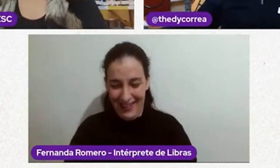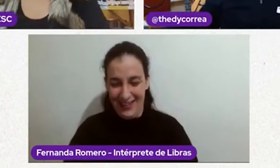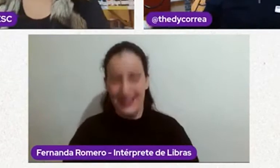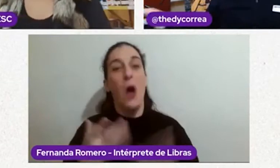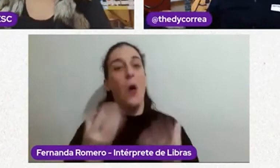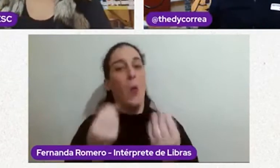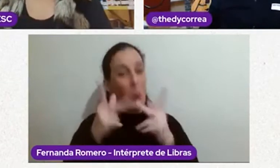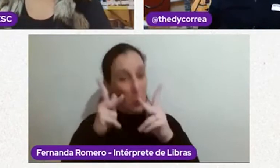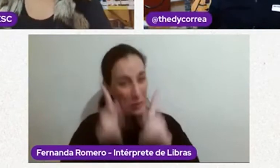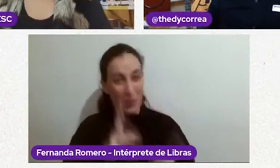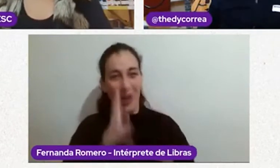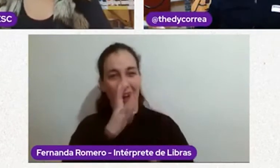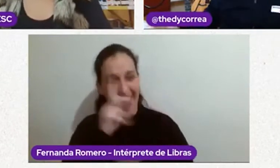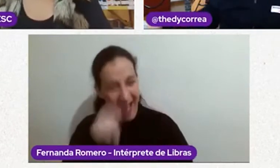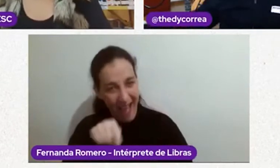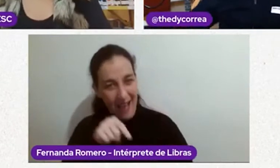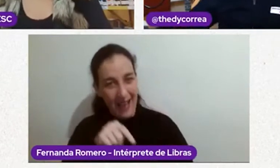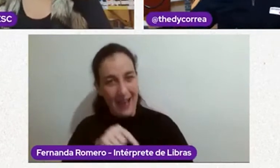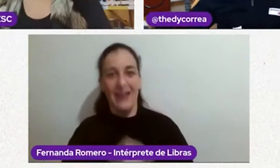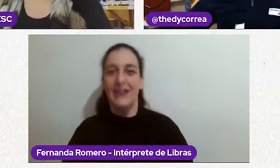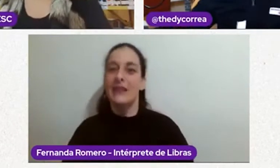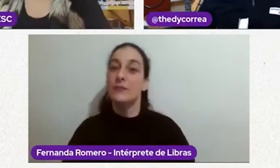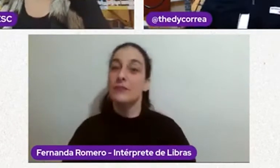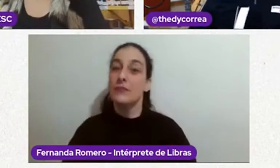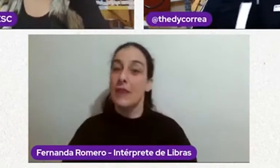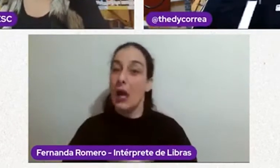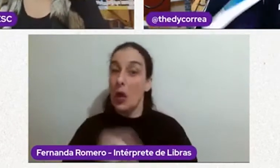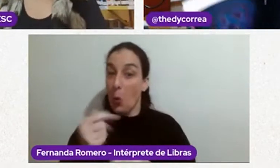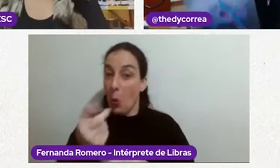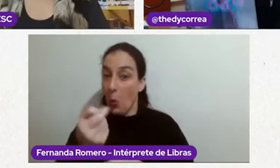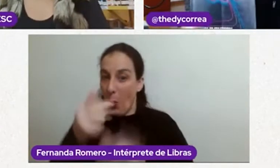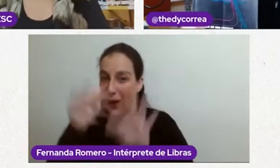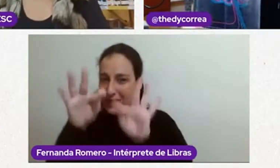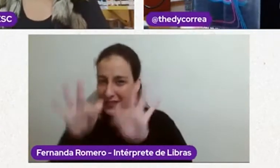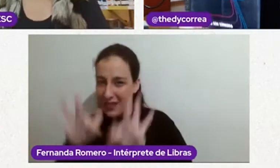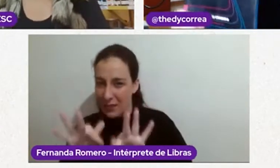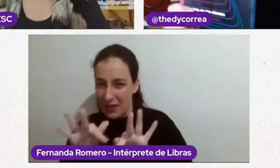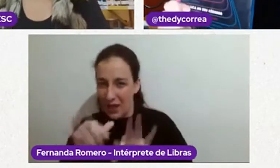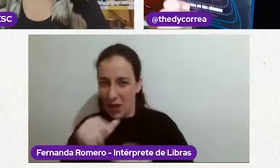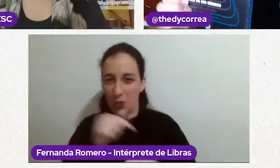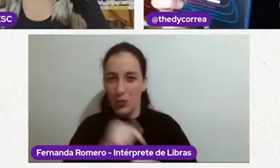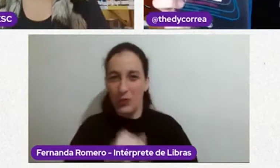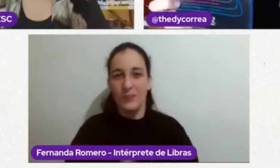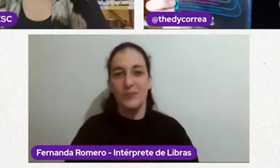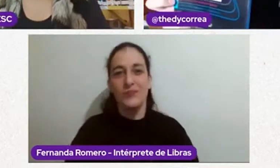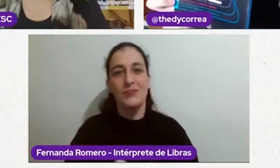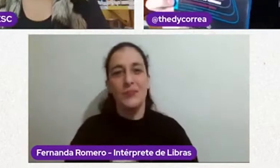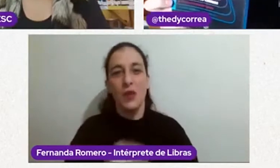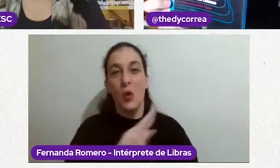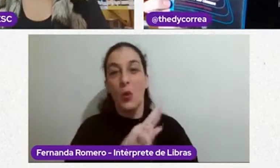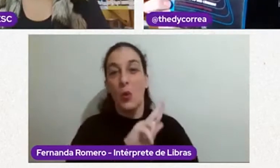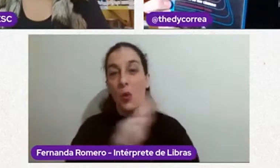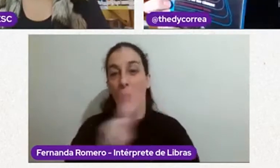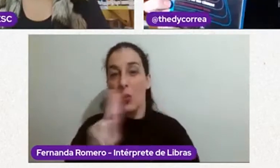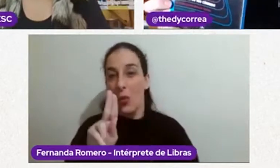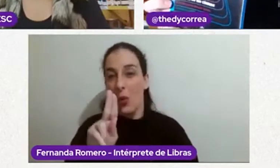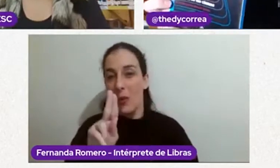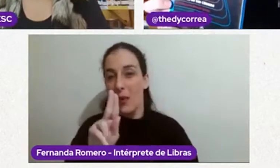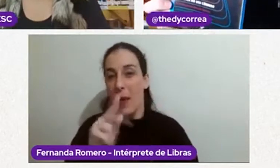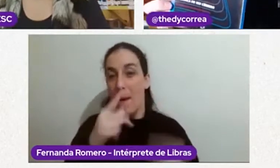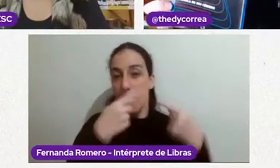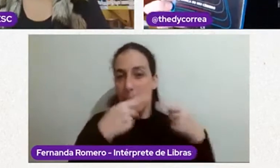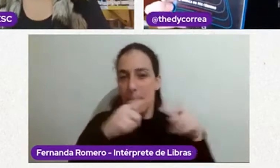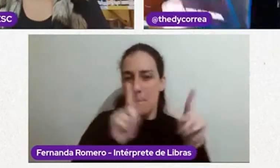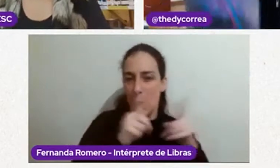é assim. Esse aqui é um que eu estou terminando, mais ou menos, que chama-se A Música no Seu